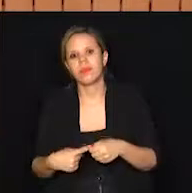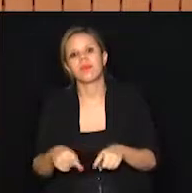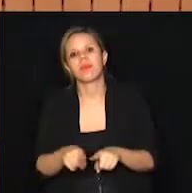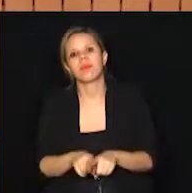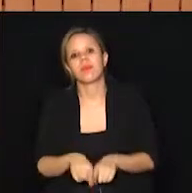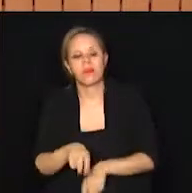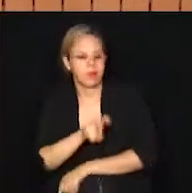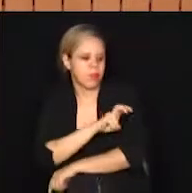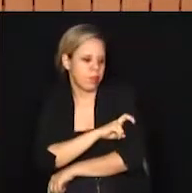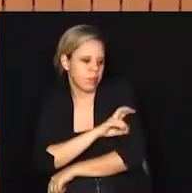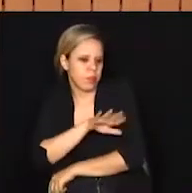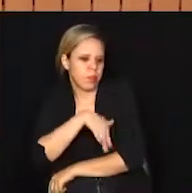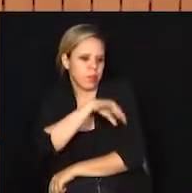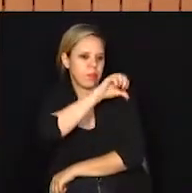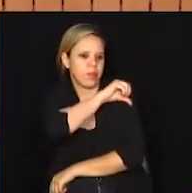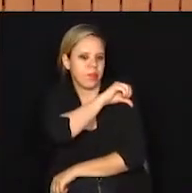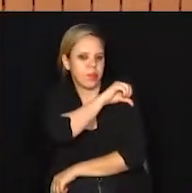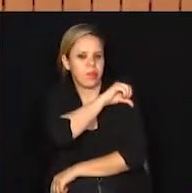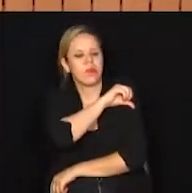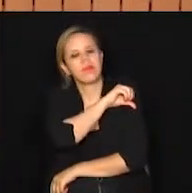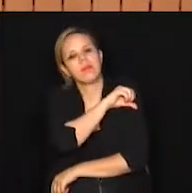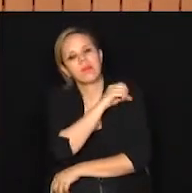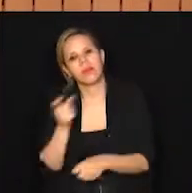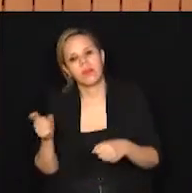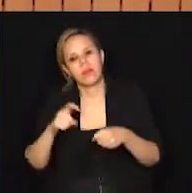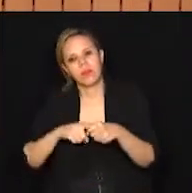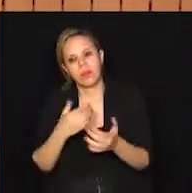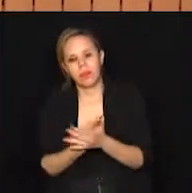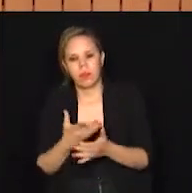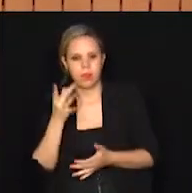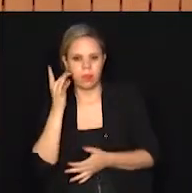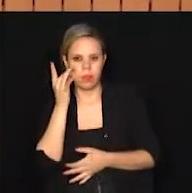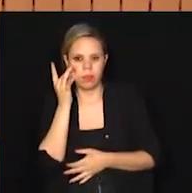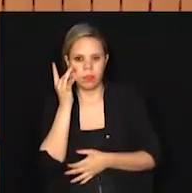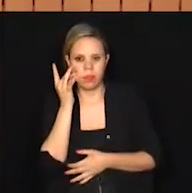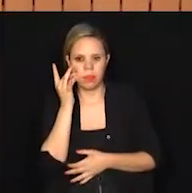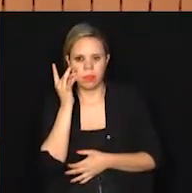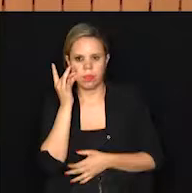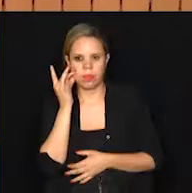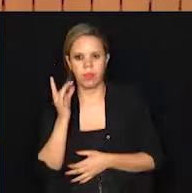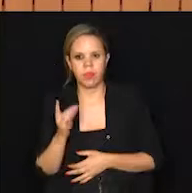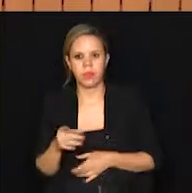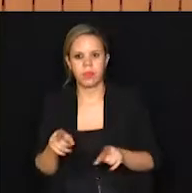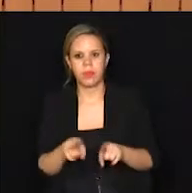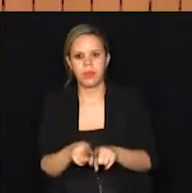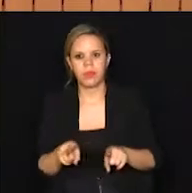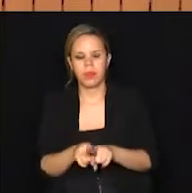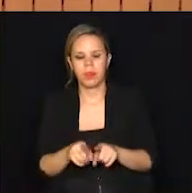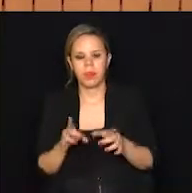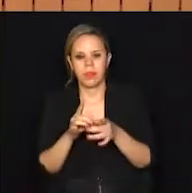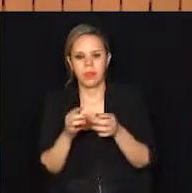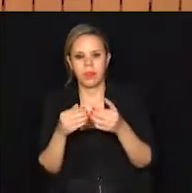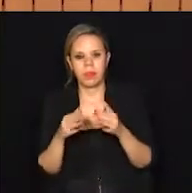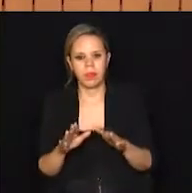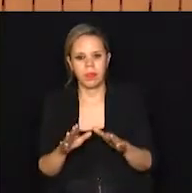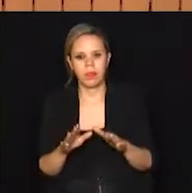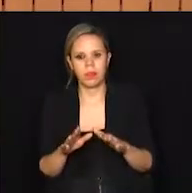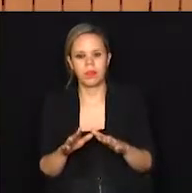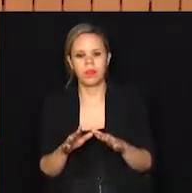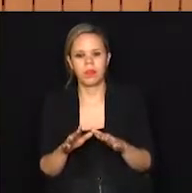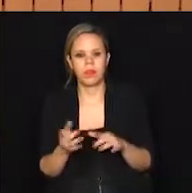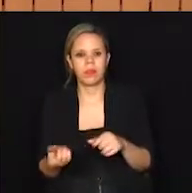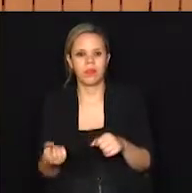quintos e os nonos anos, que voltariam com aulas presenciais, e também a permissão